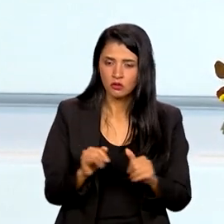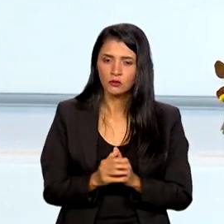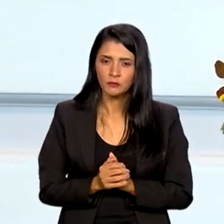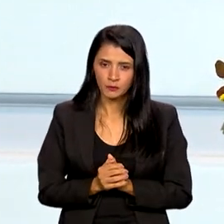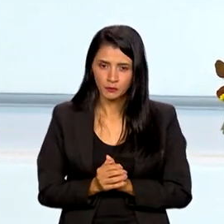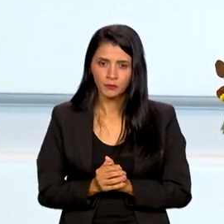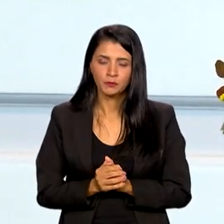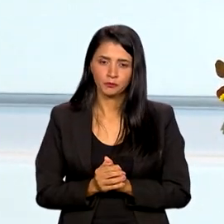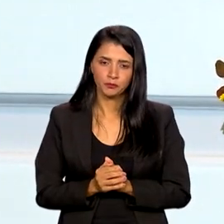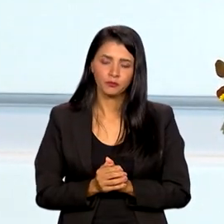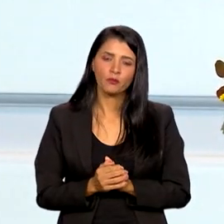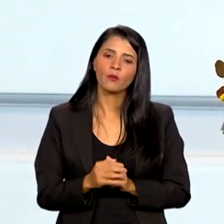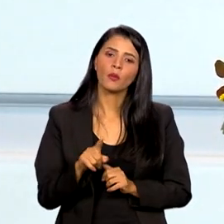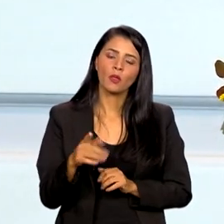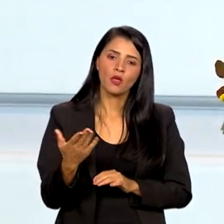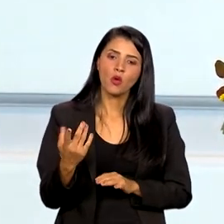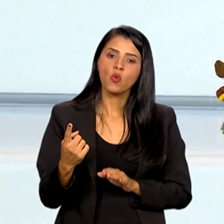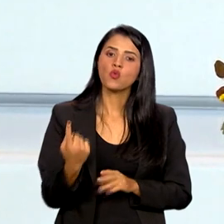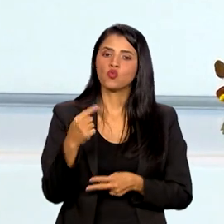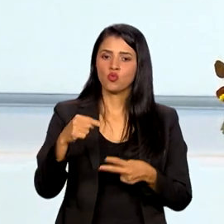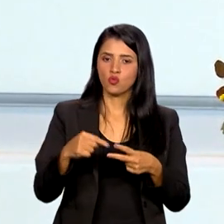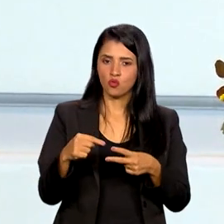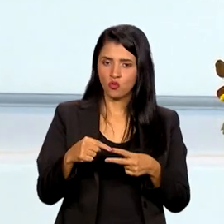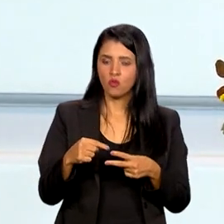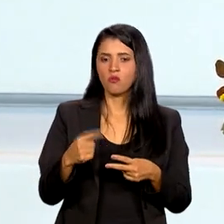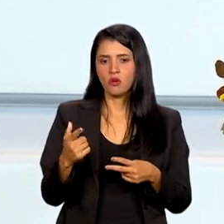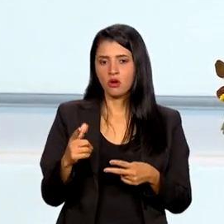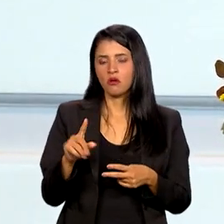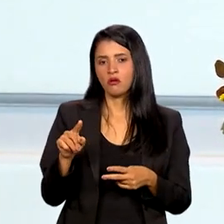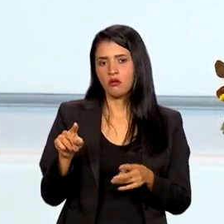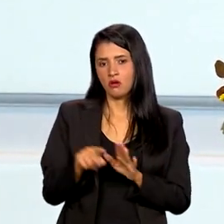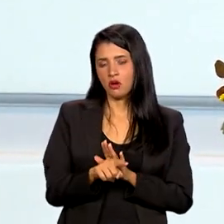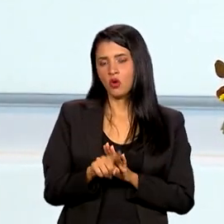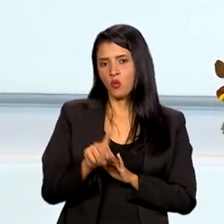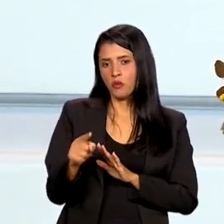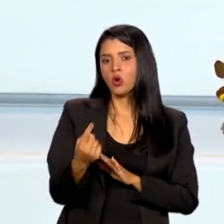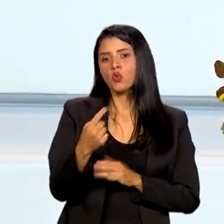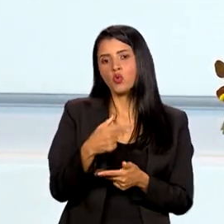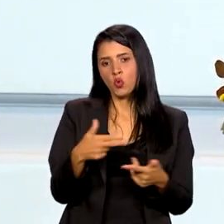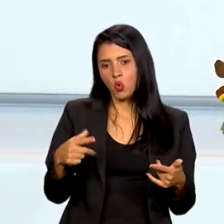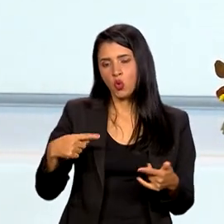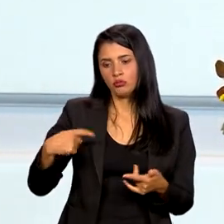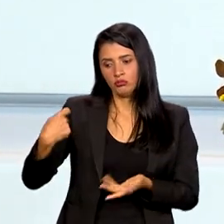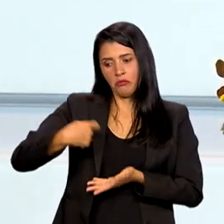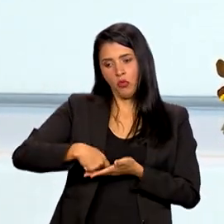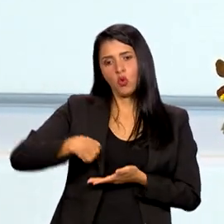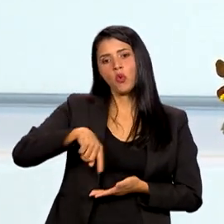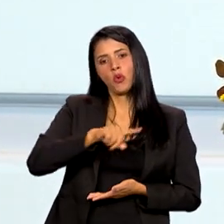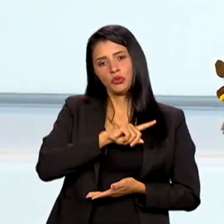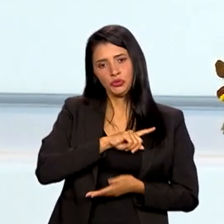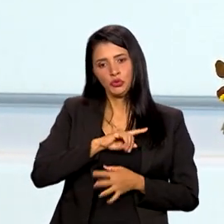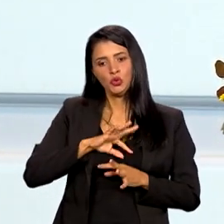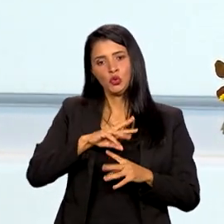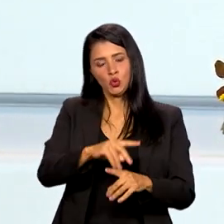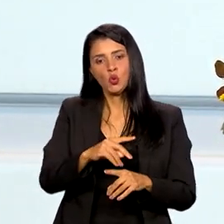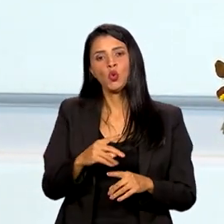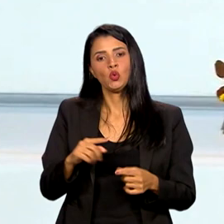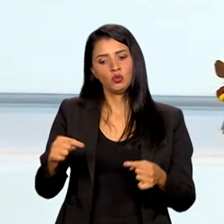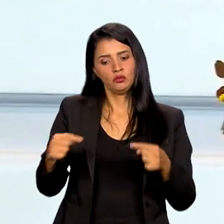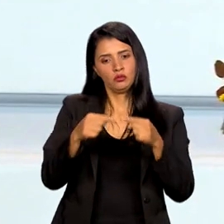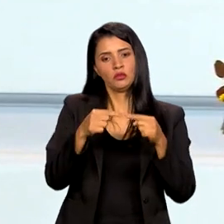há uma questão, uma side letter, né? Que nos impõe condições, sobretudo